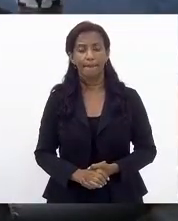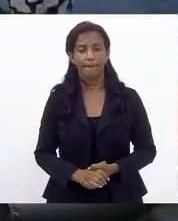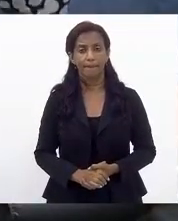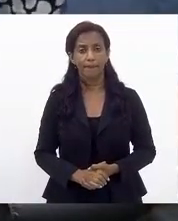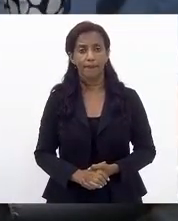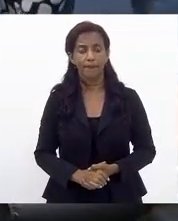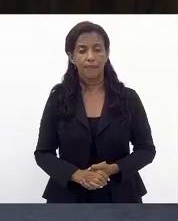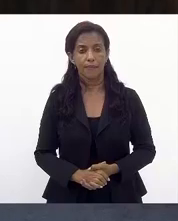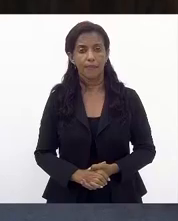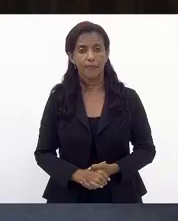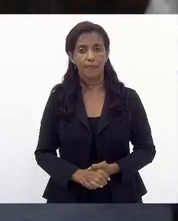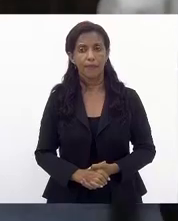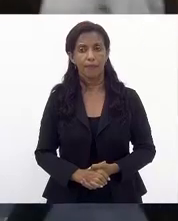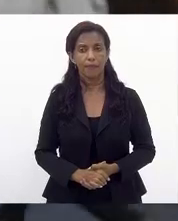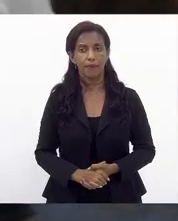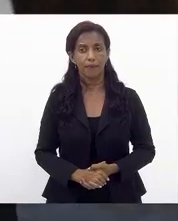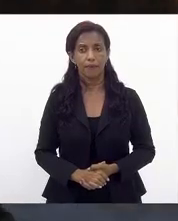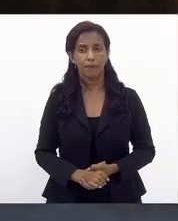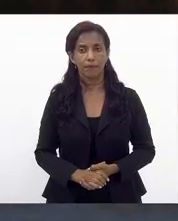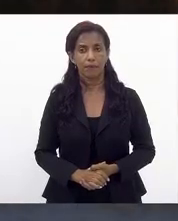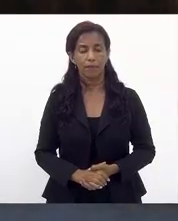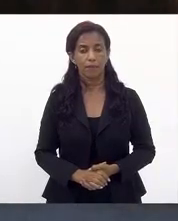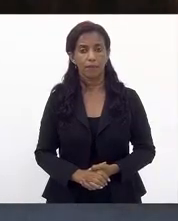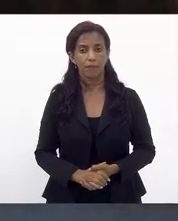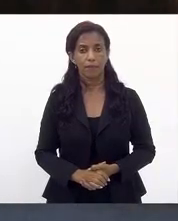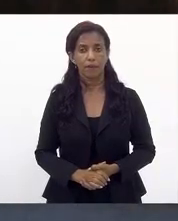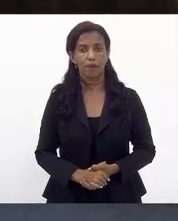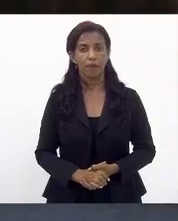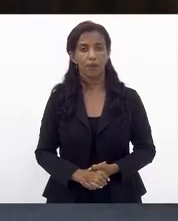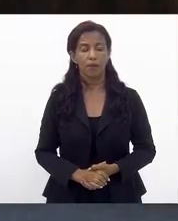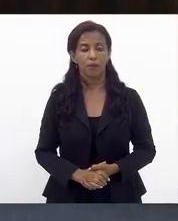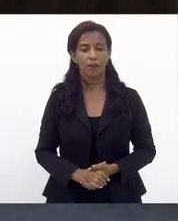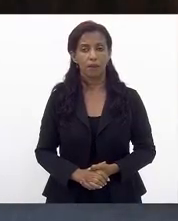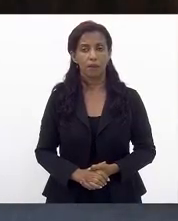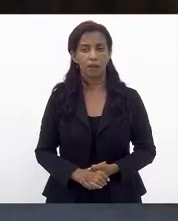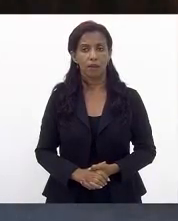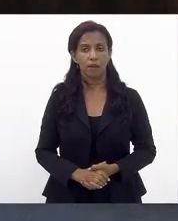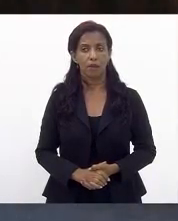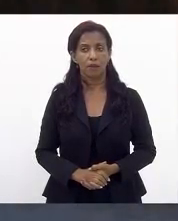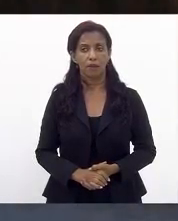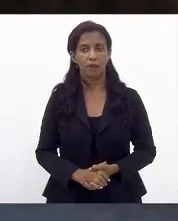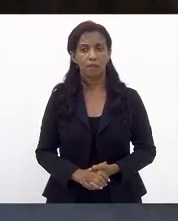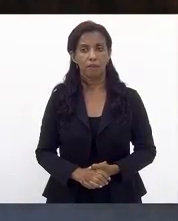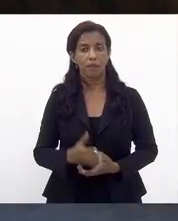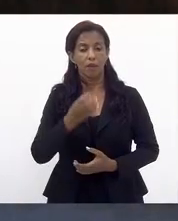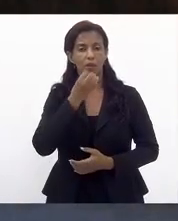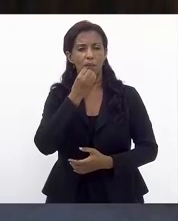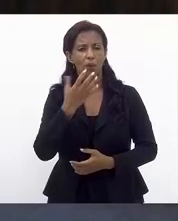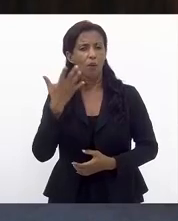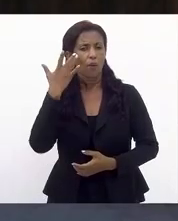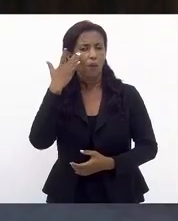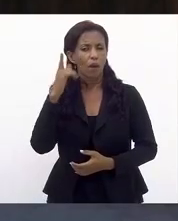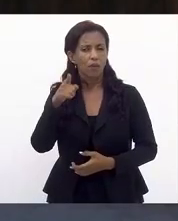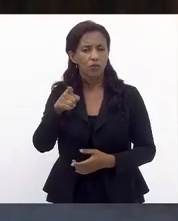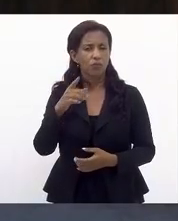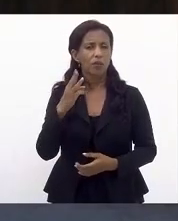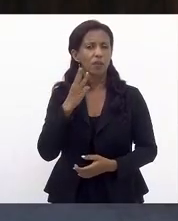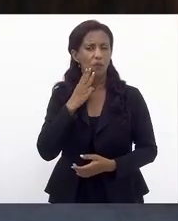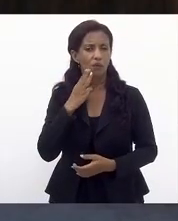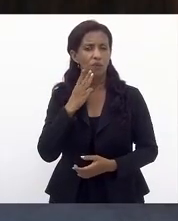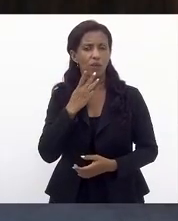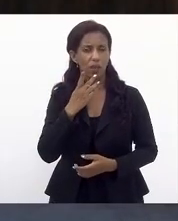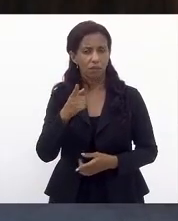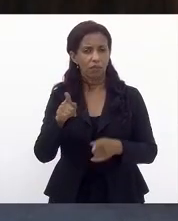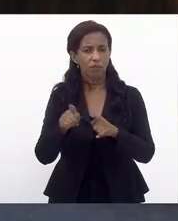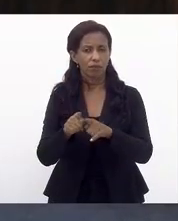oh alô bom eu tinha até uma que foi o deputado waldeck também que tinha falado